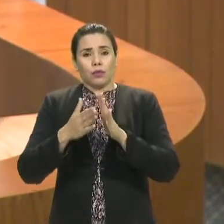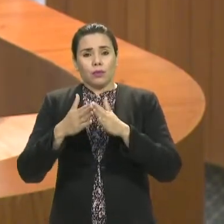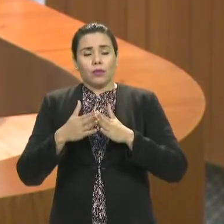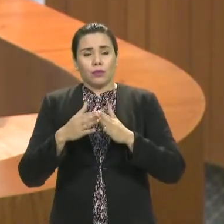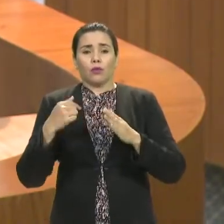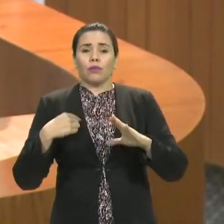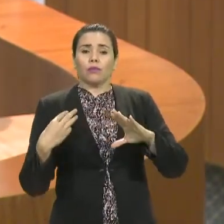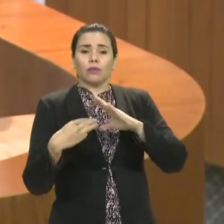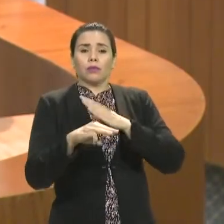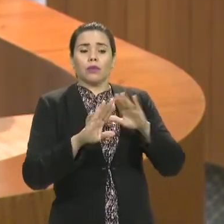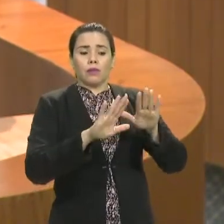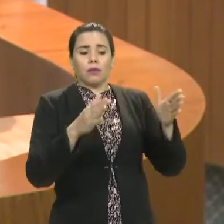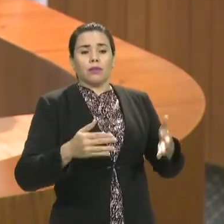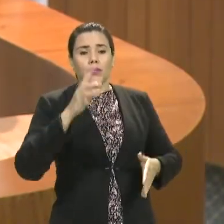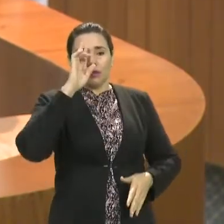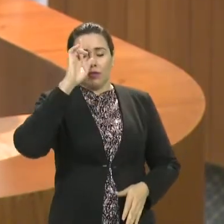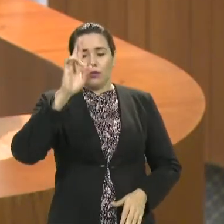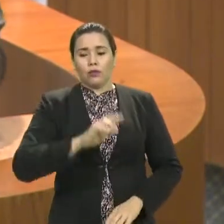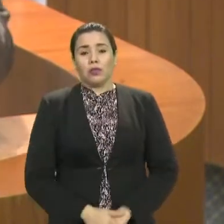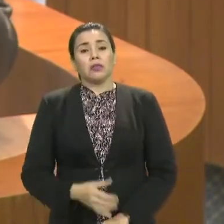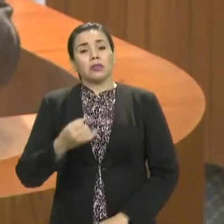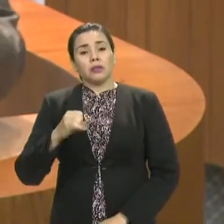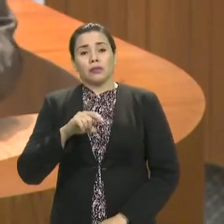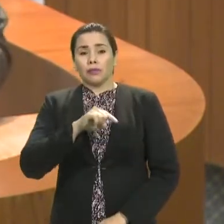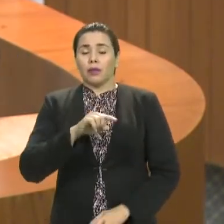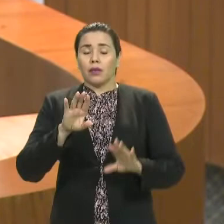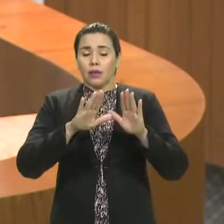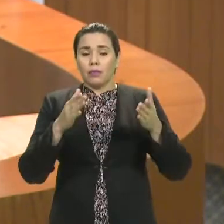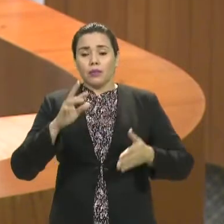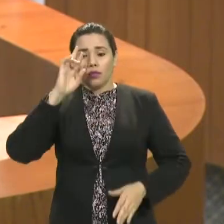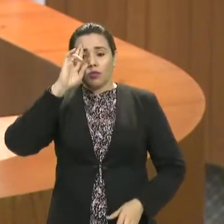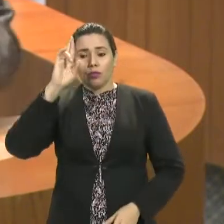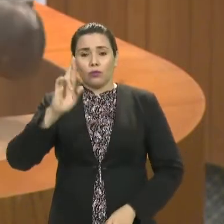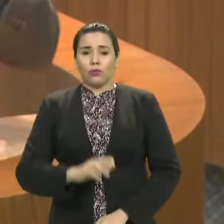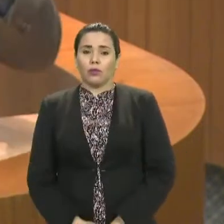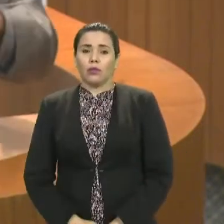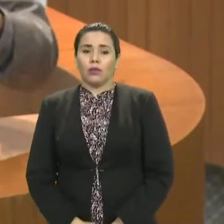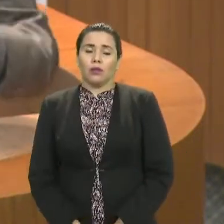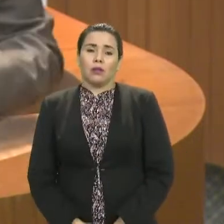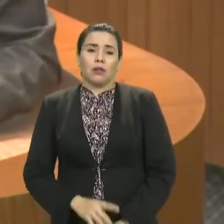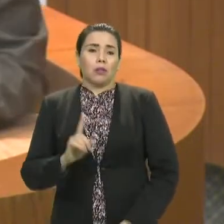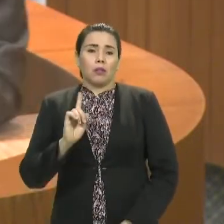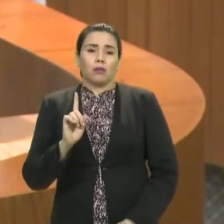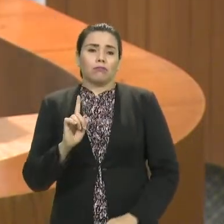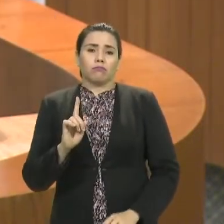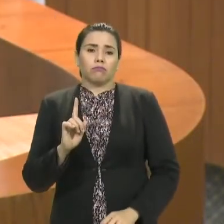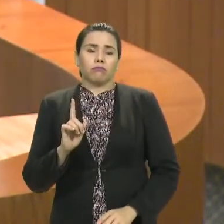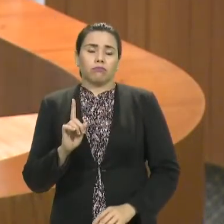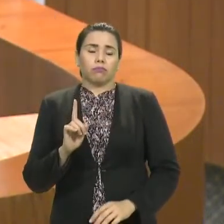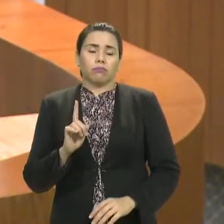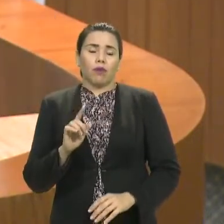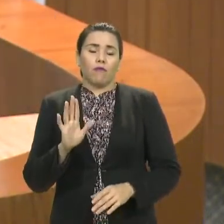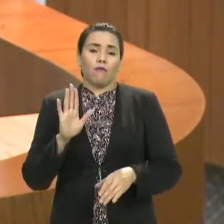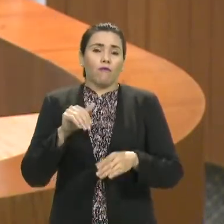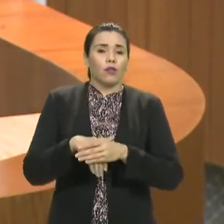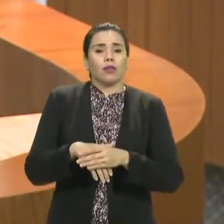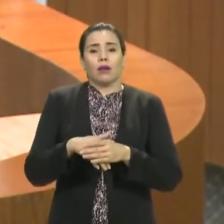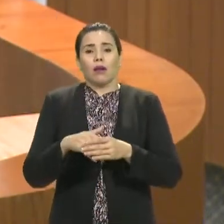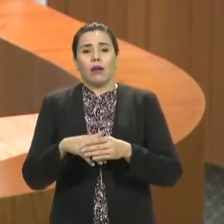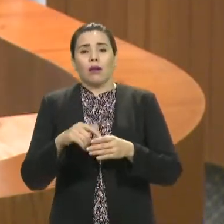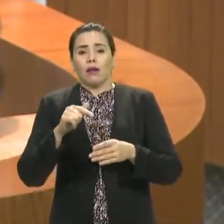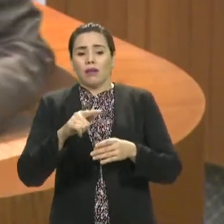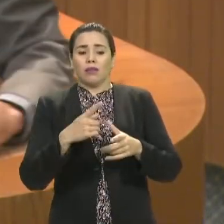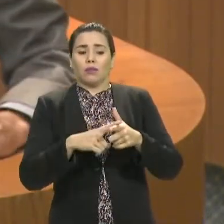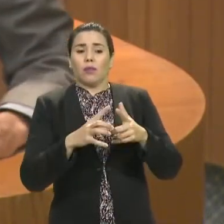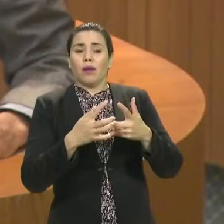mesa não delibere sobre ele, nós vamos trazer para o plenário. No meu entendimento, e aqui está a